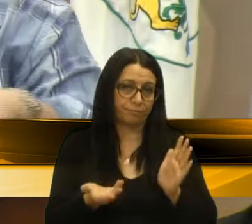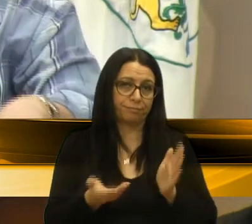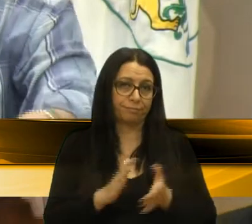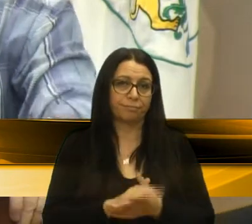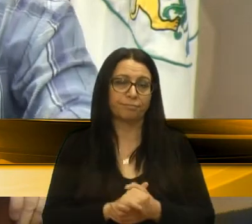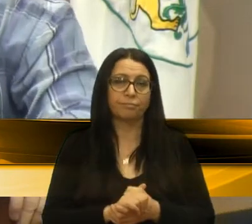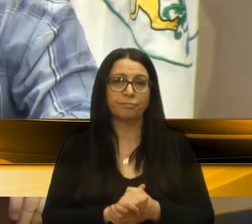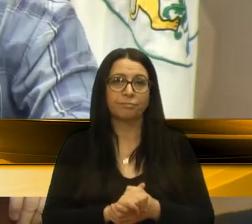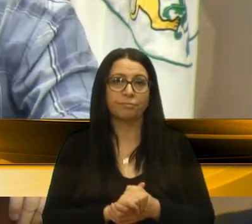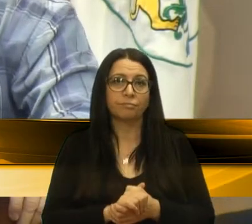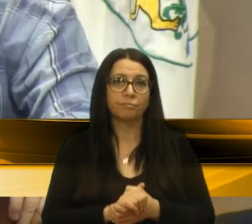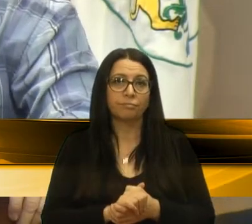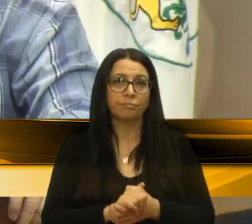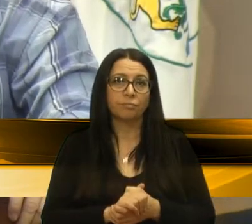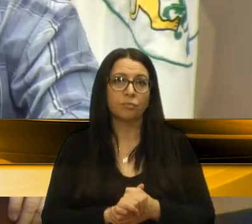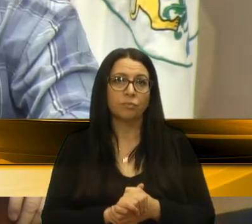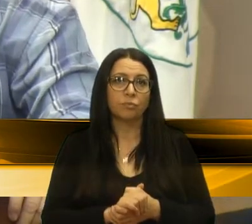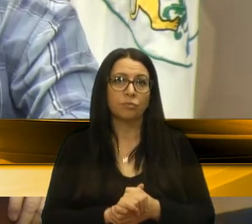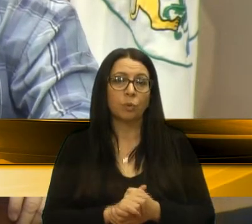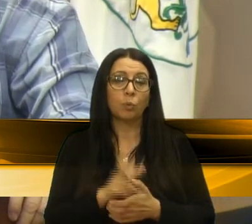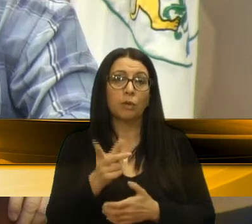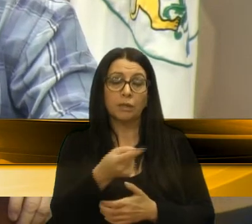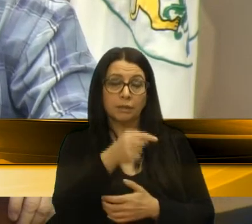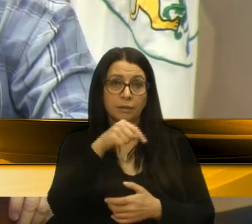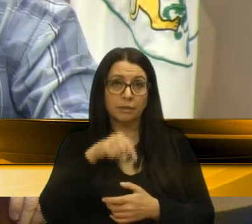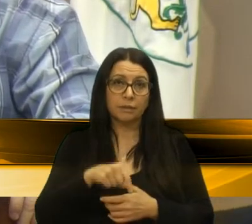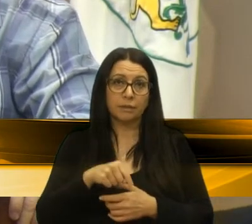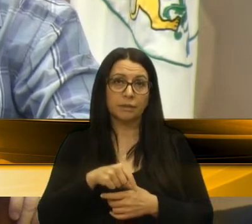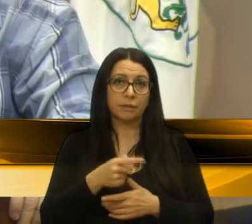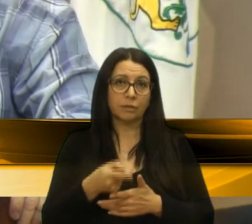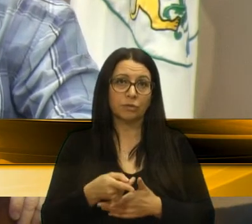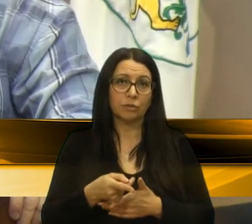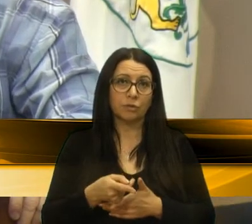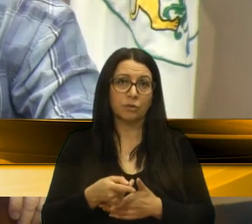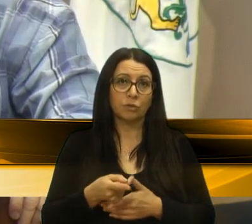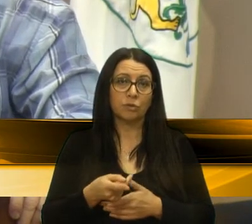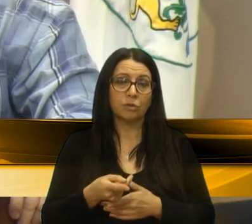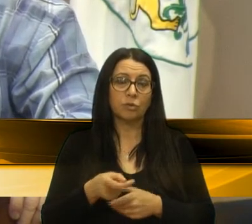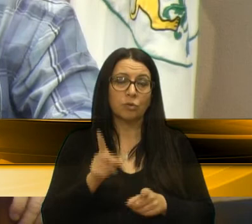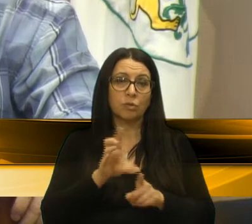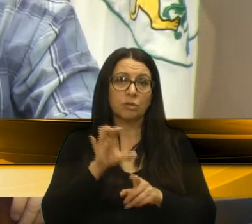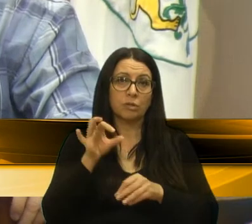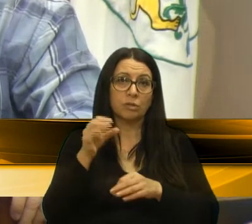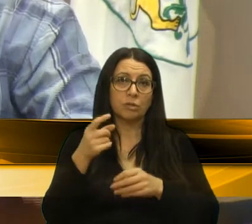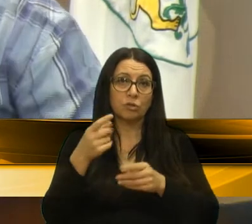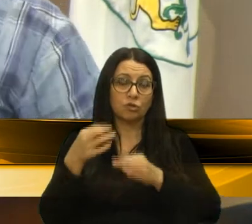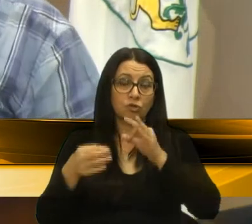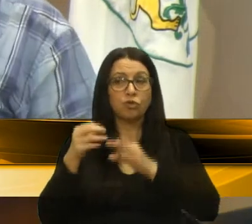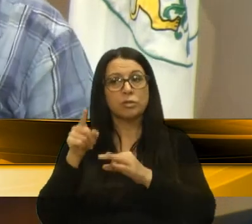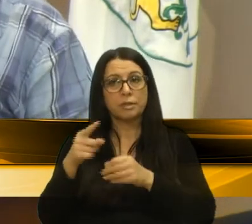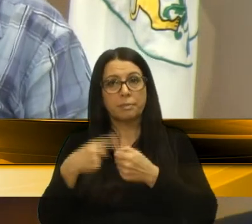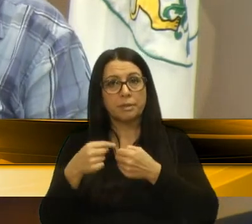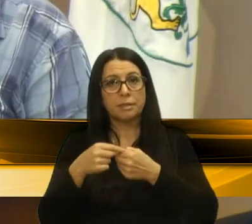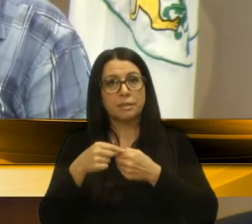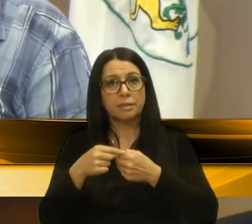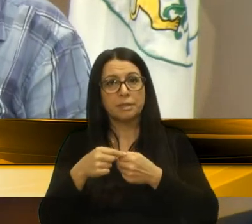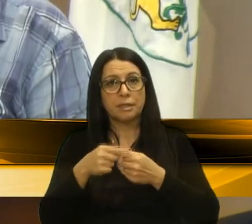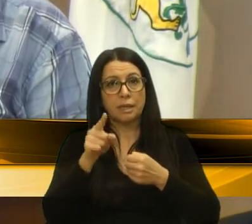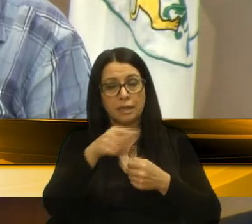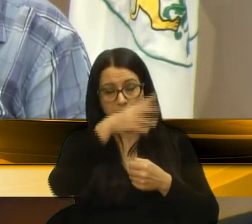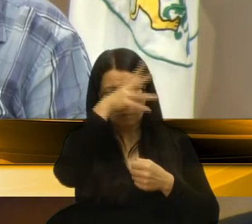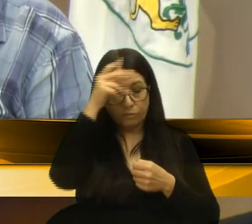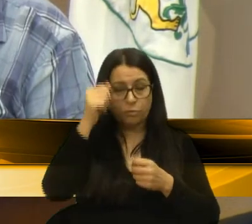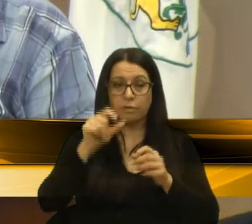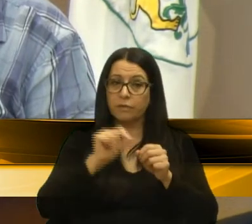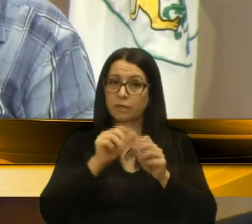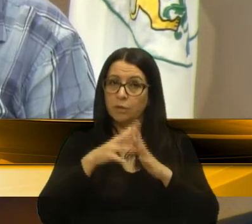então o que está trazendo a instabilidade jurídica a cidade é exatamente o poder executivo